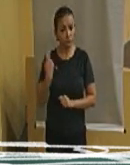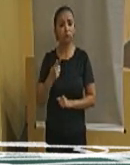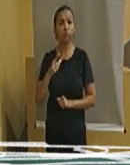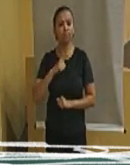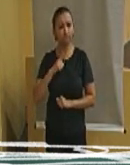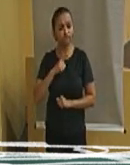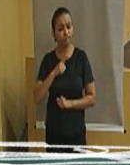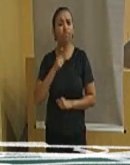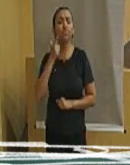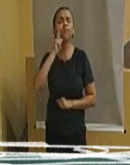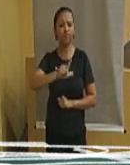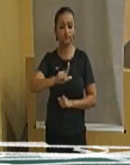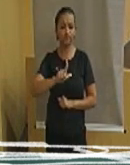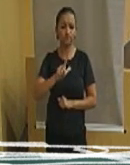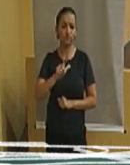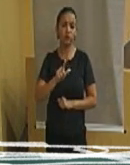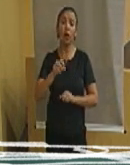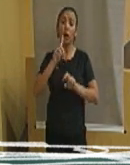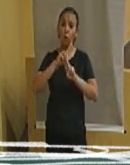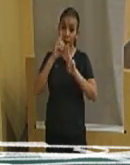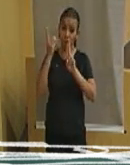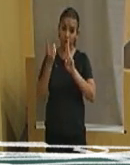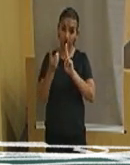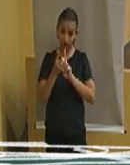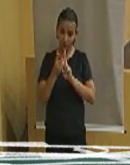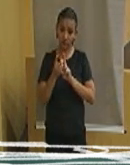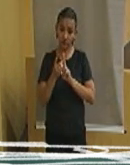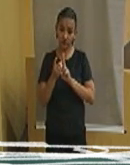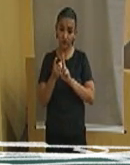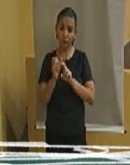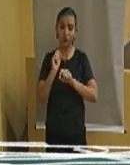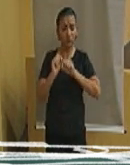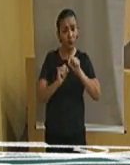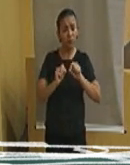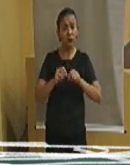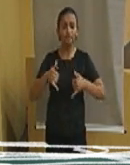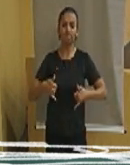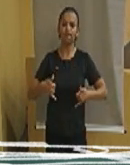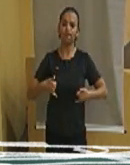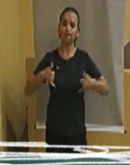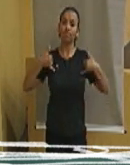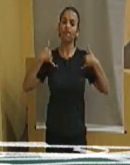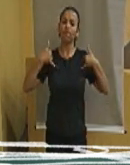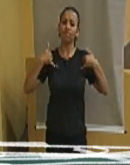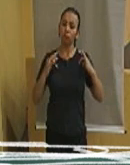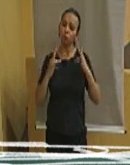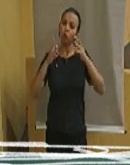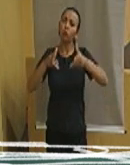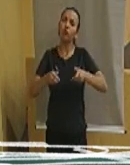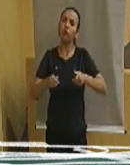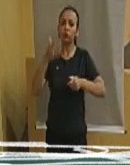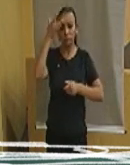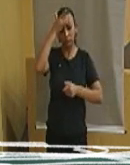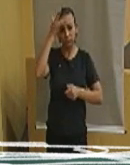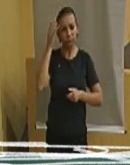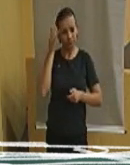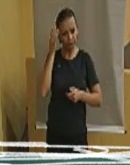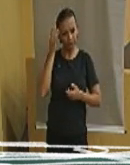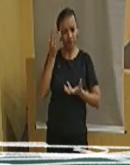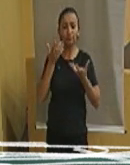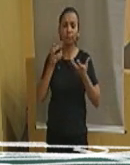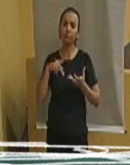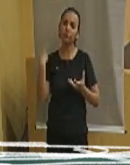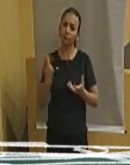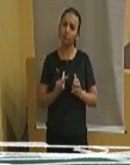construir uma UFGD que dê orgulho a todos e todos, todas e todos